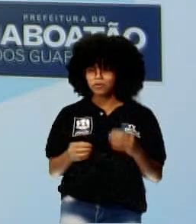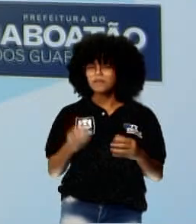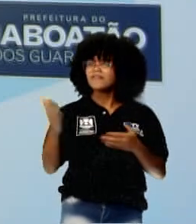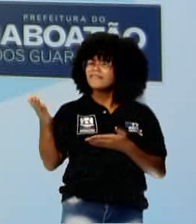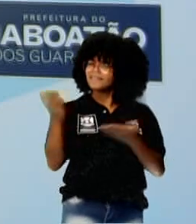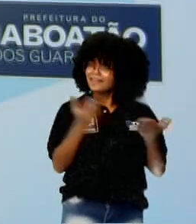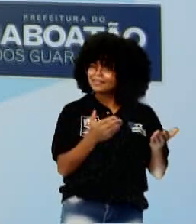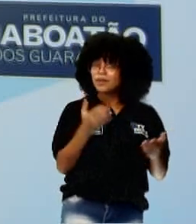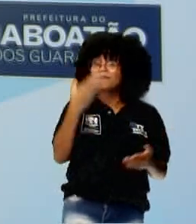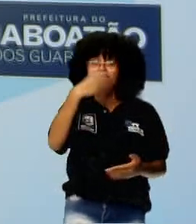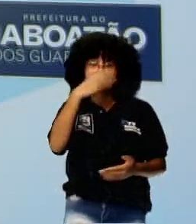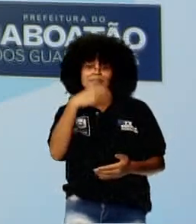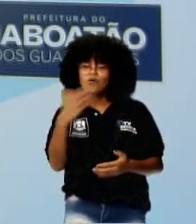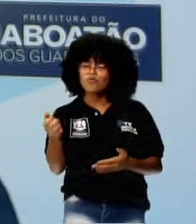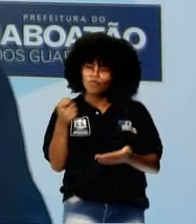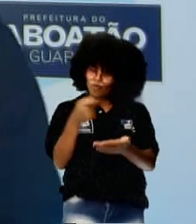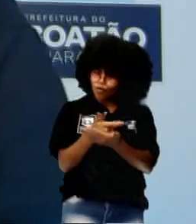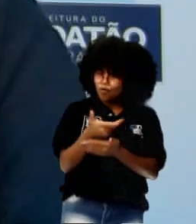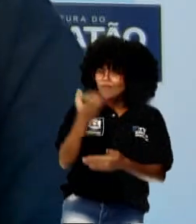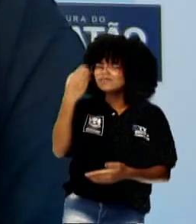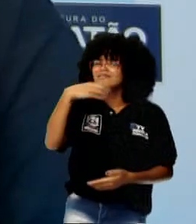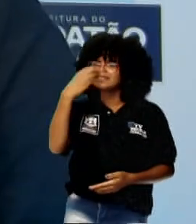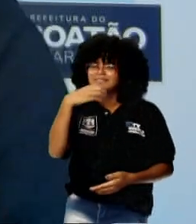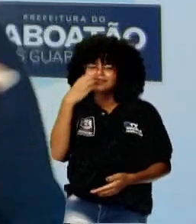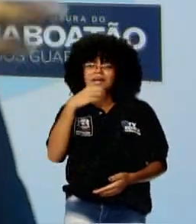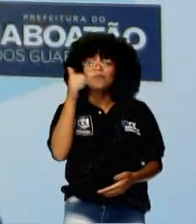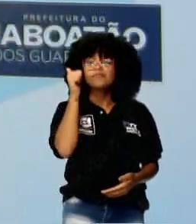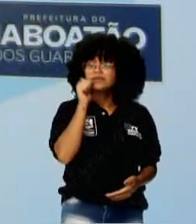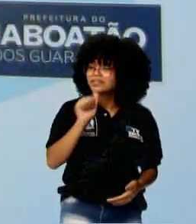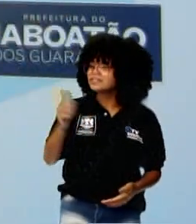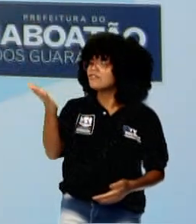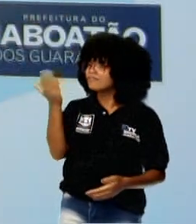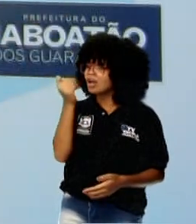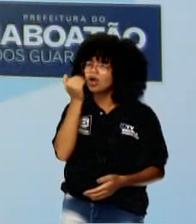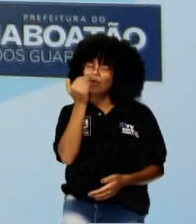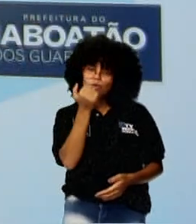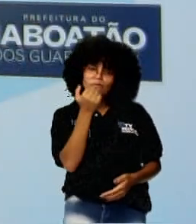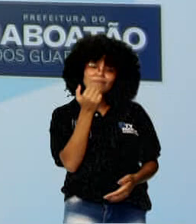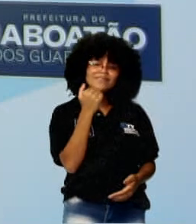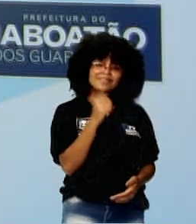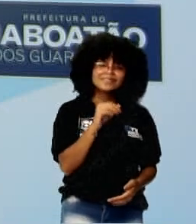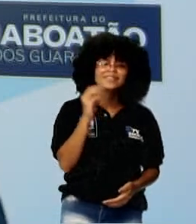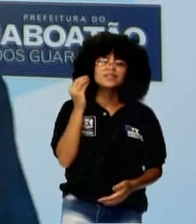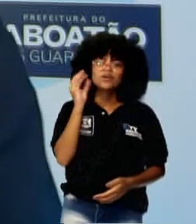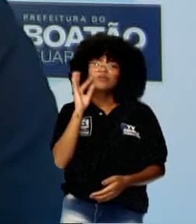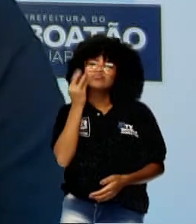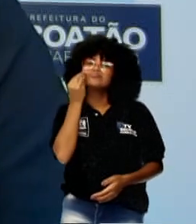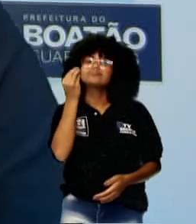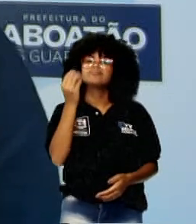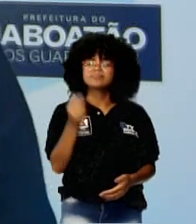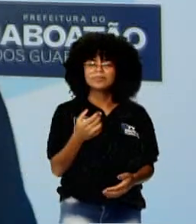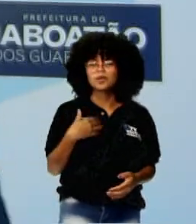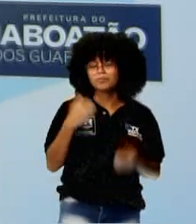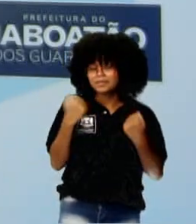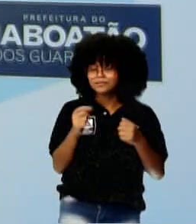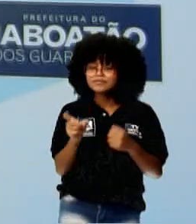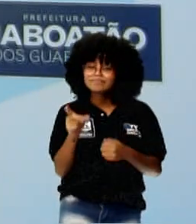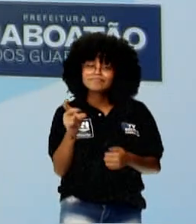venham maçãs, comprem nossas maçãs, meninas, venham experimentar minhas maçãs, eu preciso vender minhas